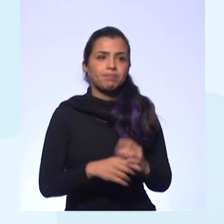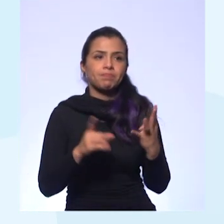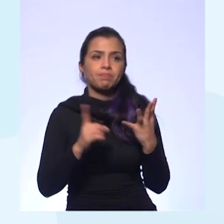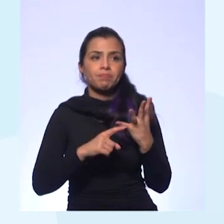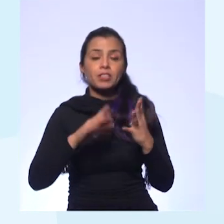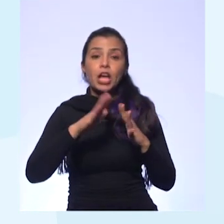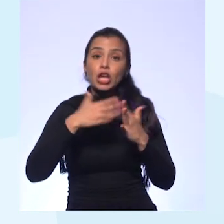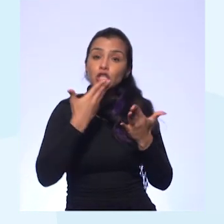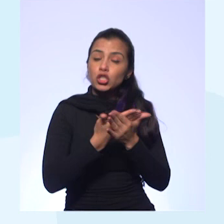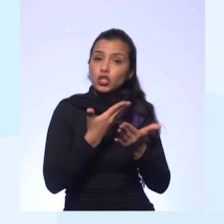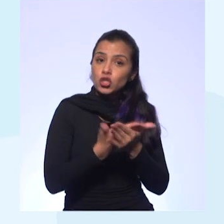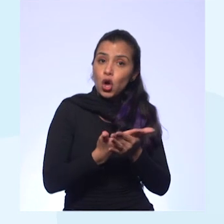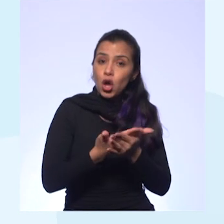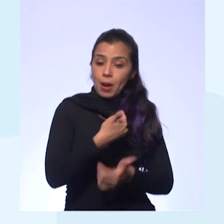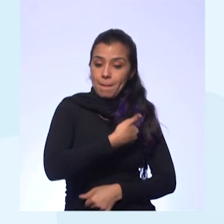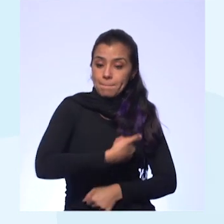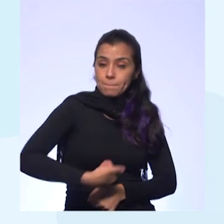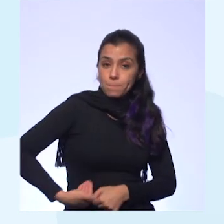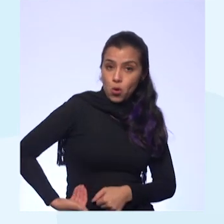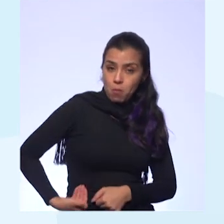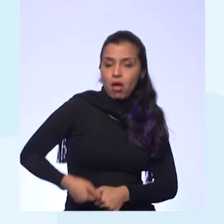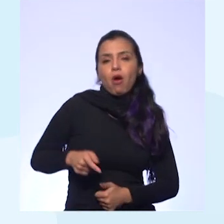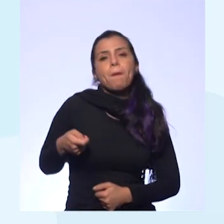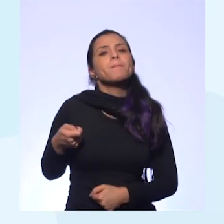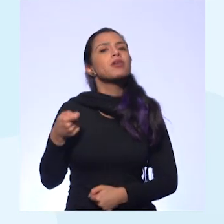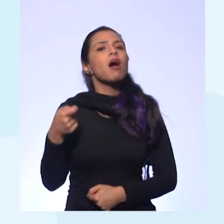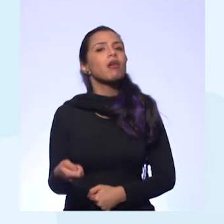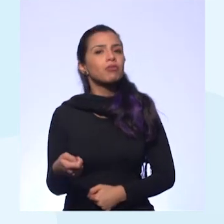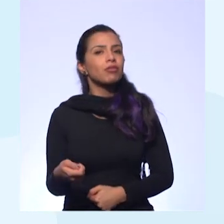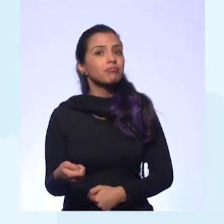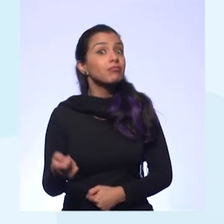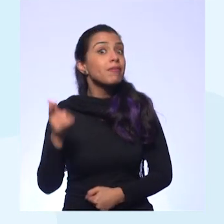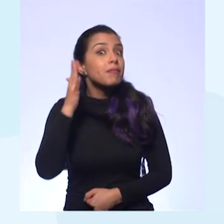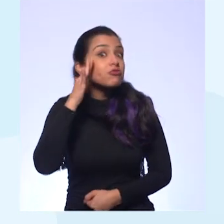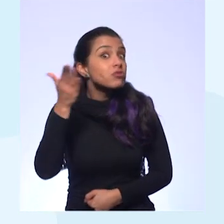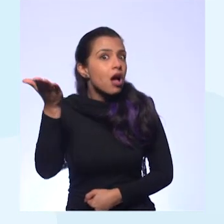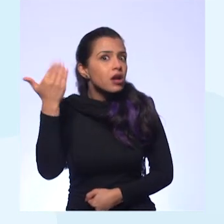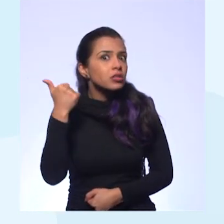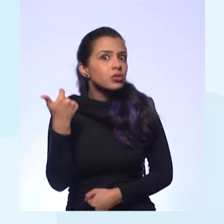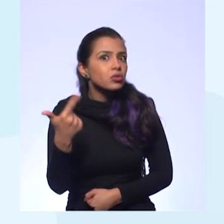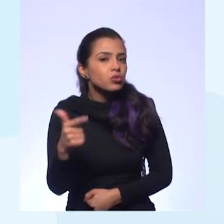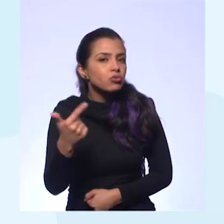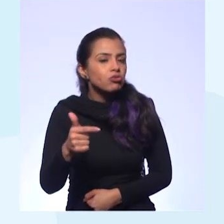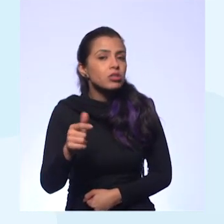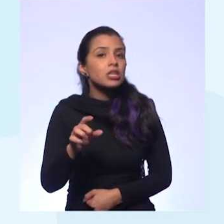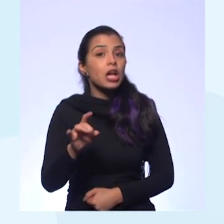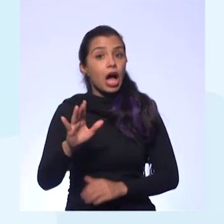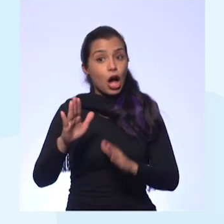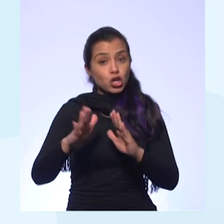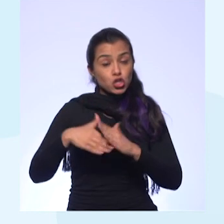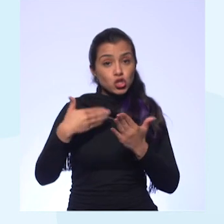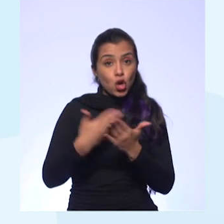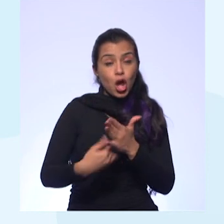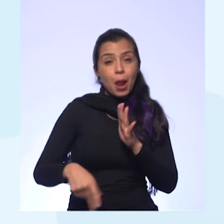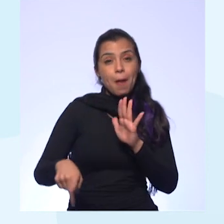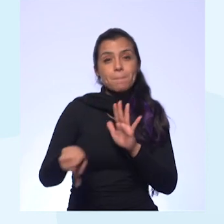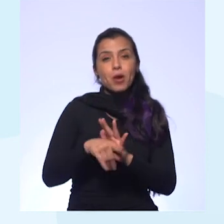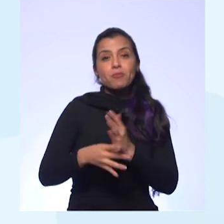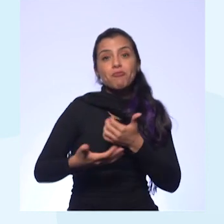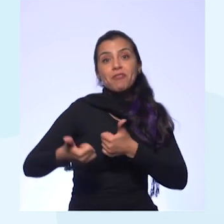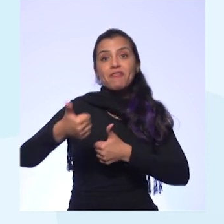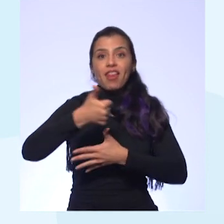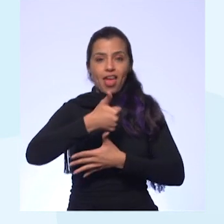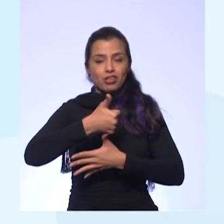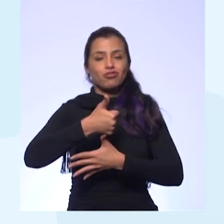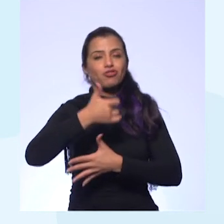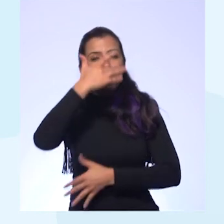primária pública e obrigatória. Então, vejam vocês que não existia escola pública. Escola era privilégio dos ricos naquele momento